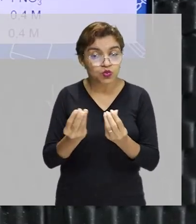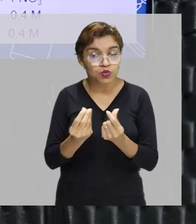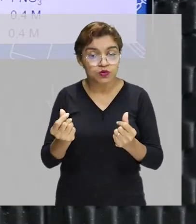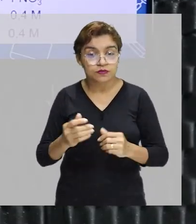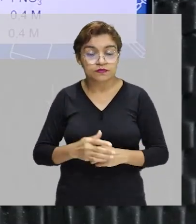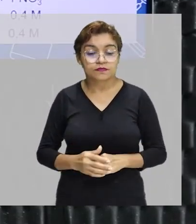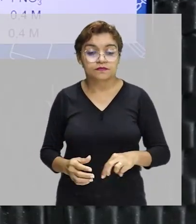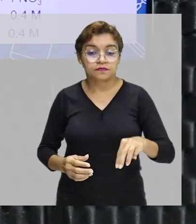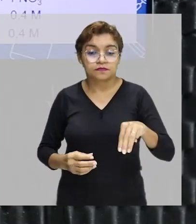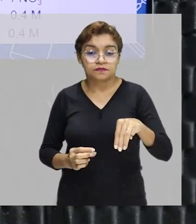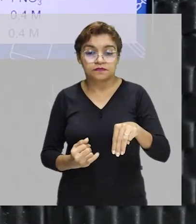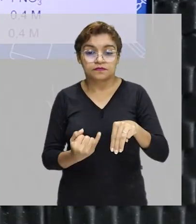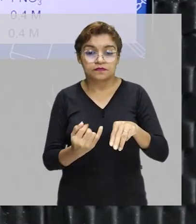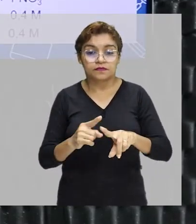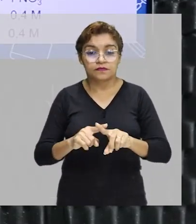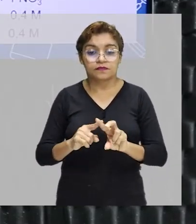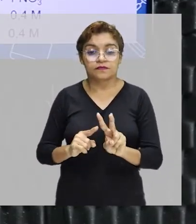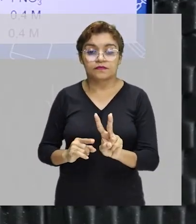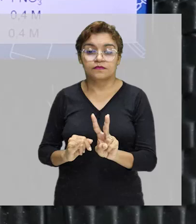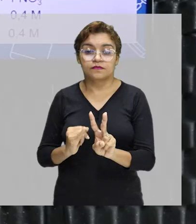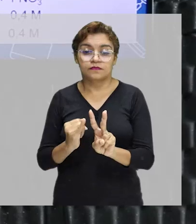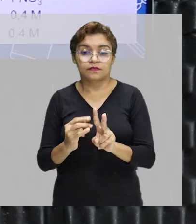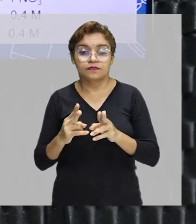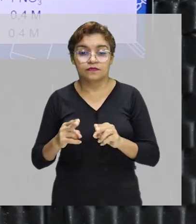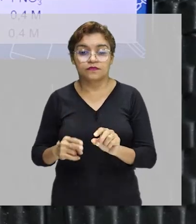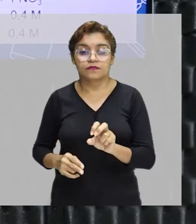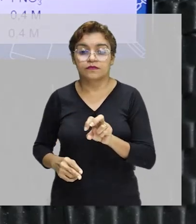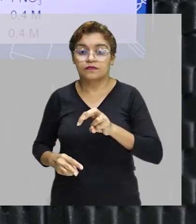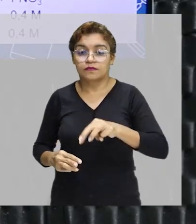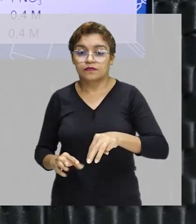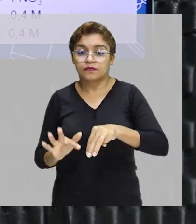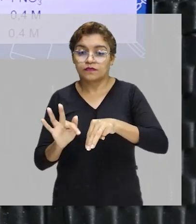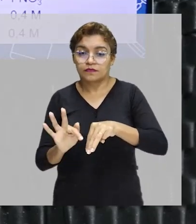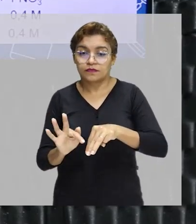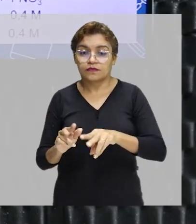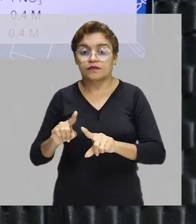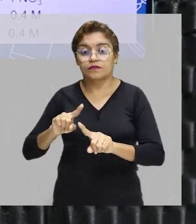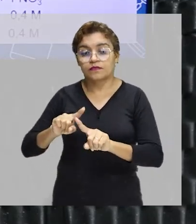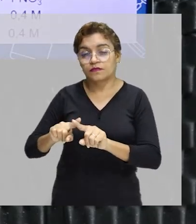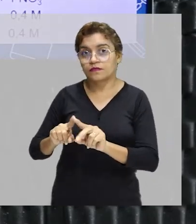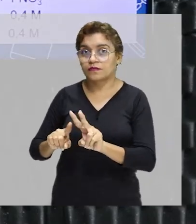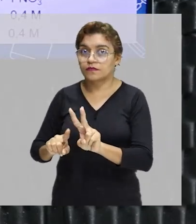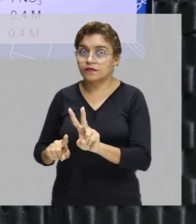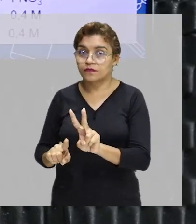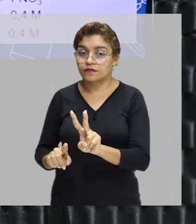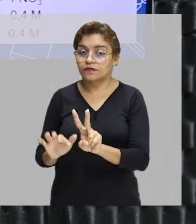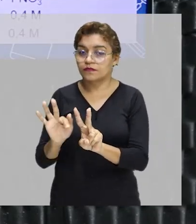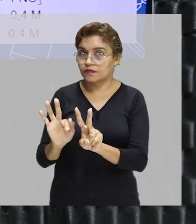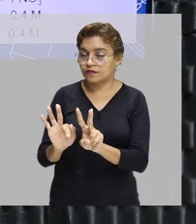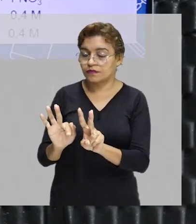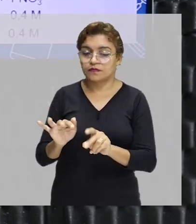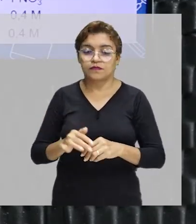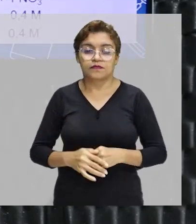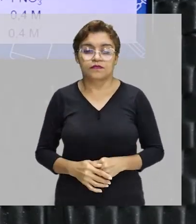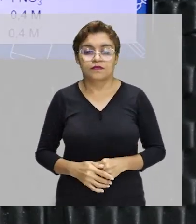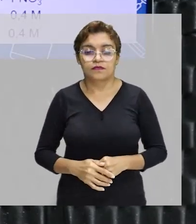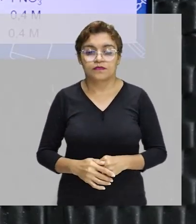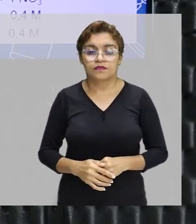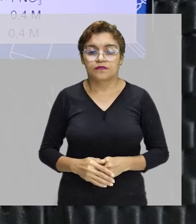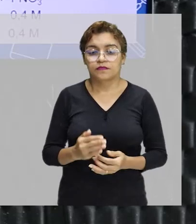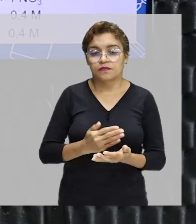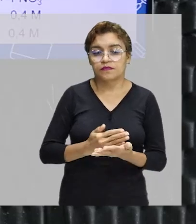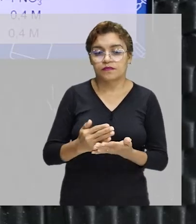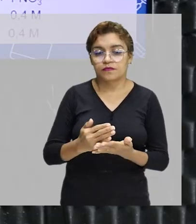Molaridade inicial vezes volume inicial igual a molaridade final vezes o volume final. Então, vamos lá.